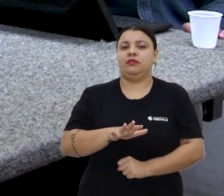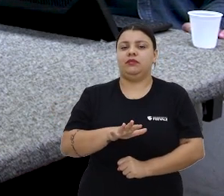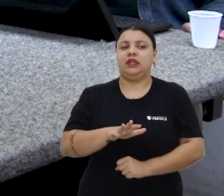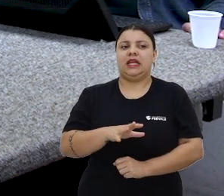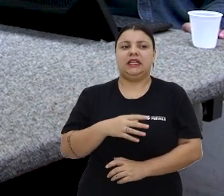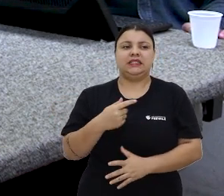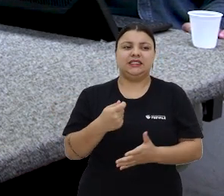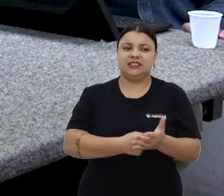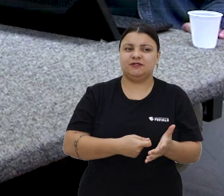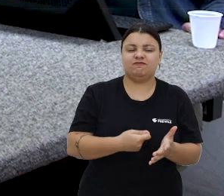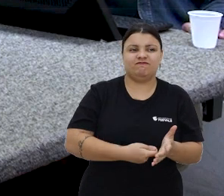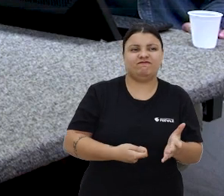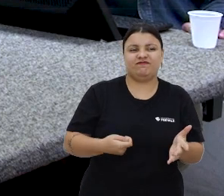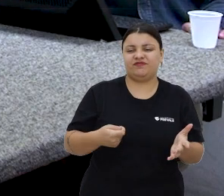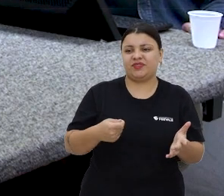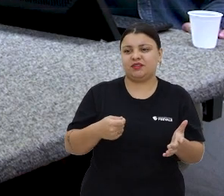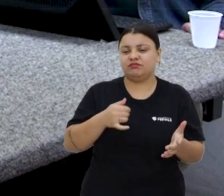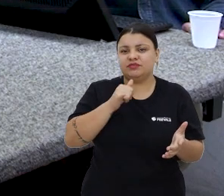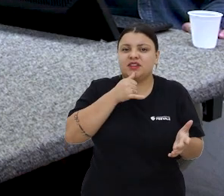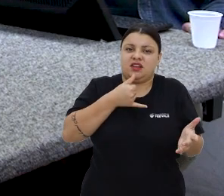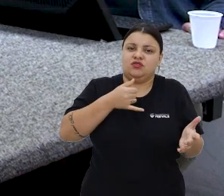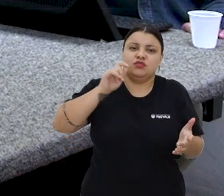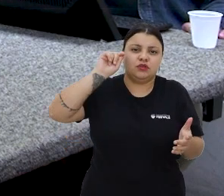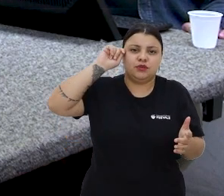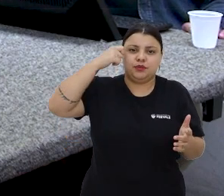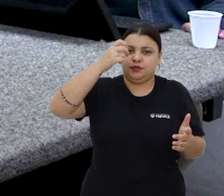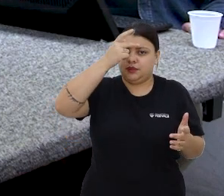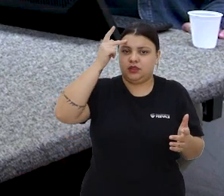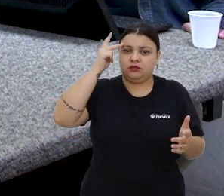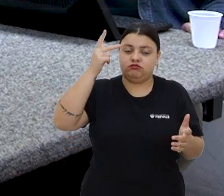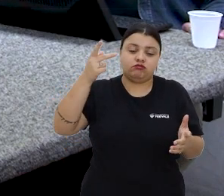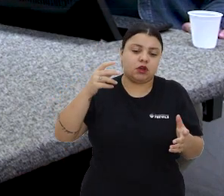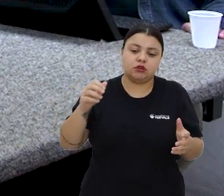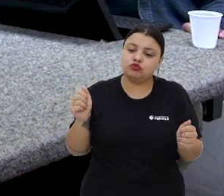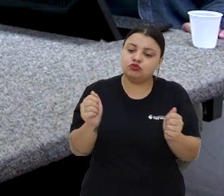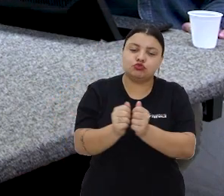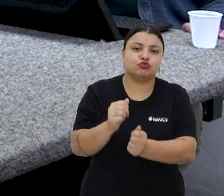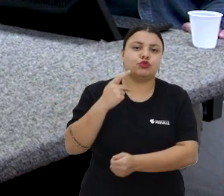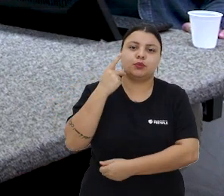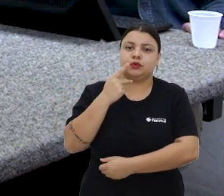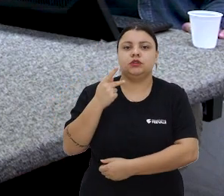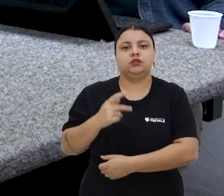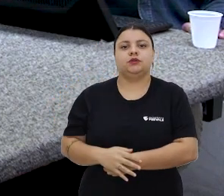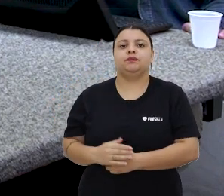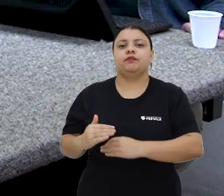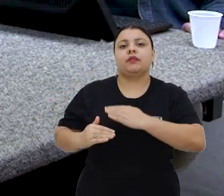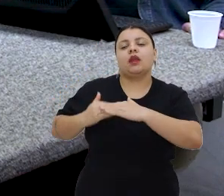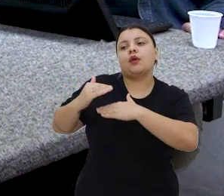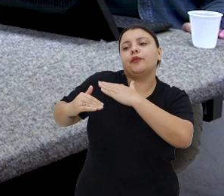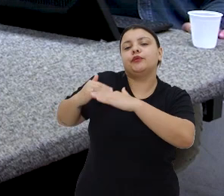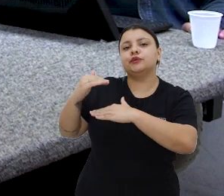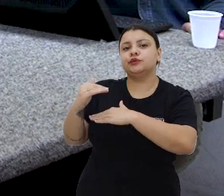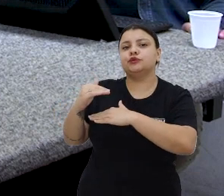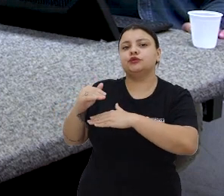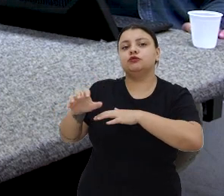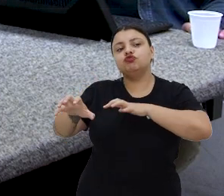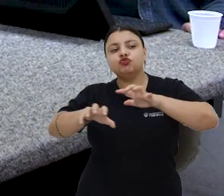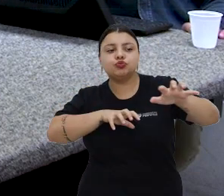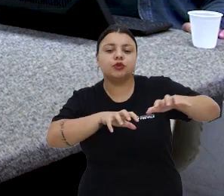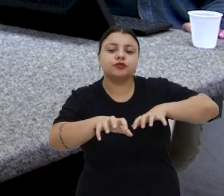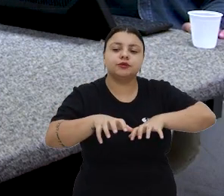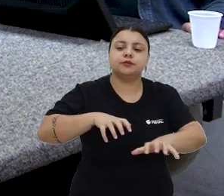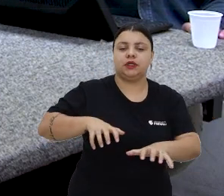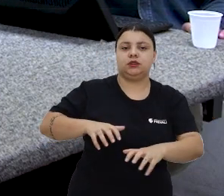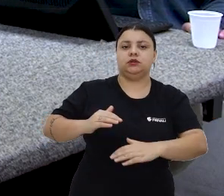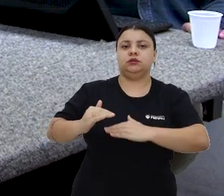tão catastrófico para a negritude é através da política, né? Então, a construção de movimentos,